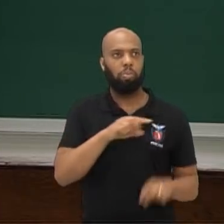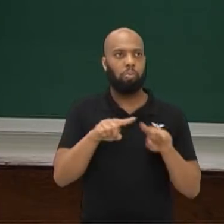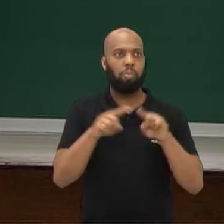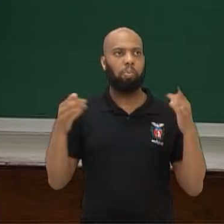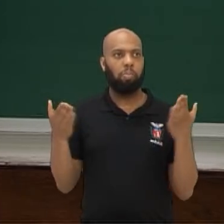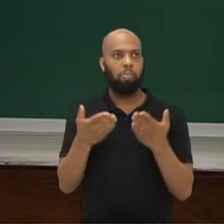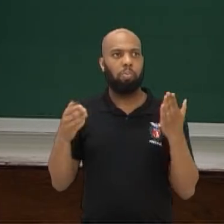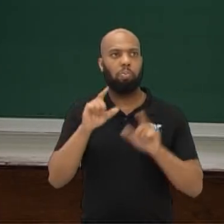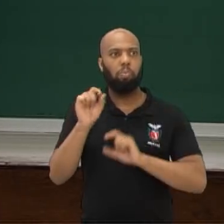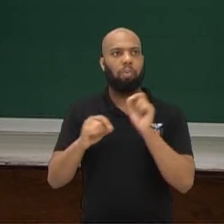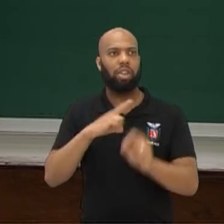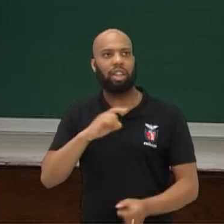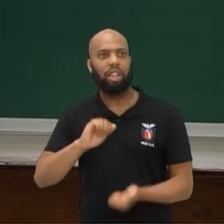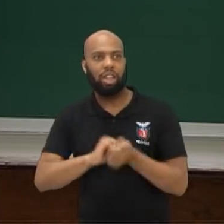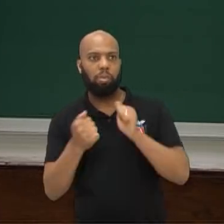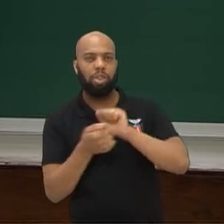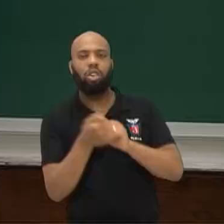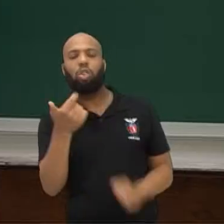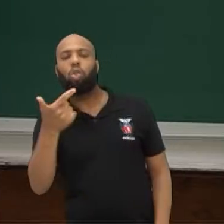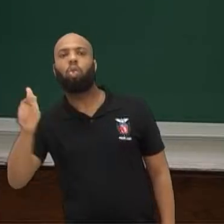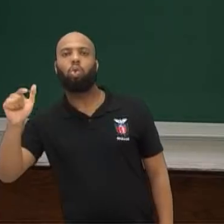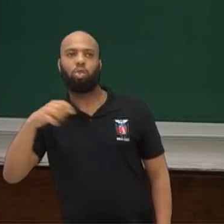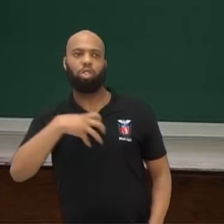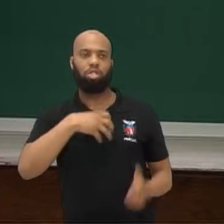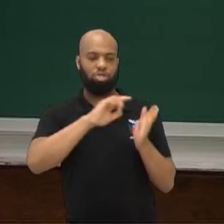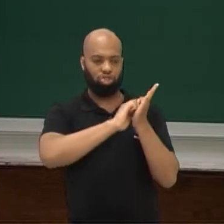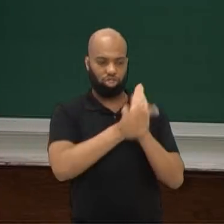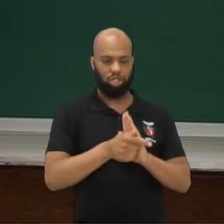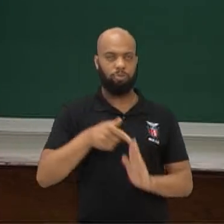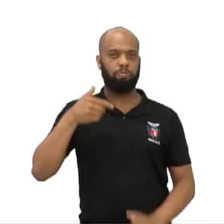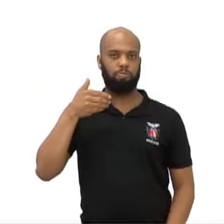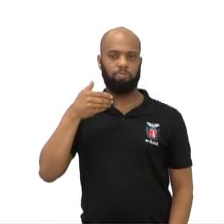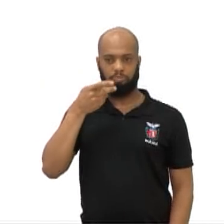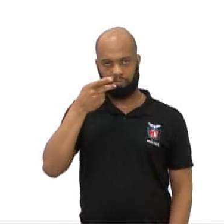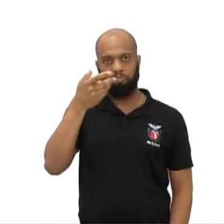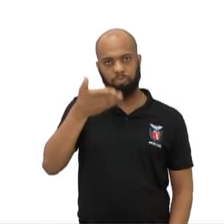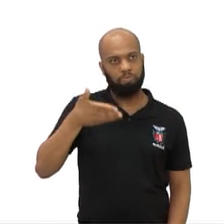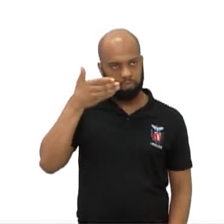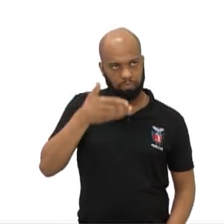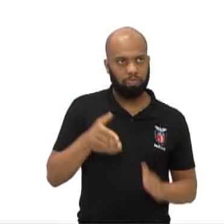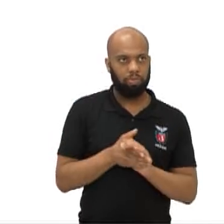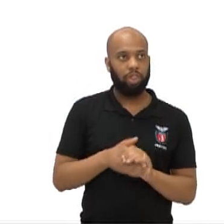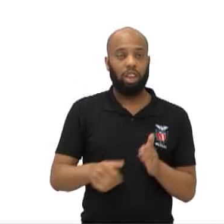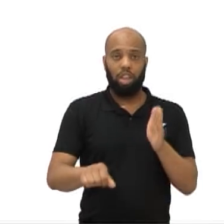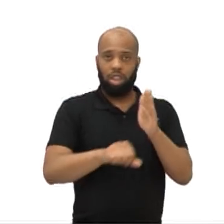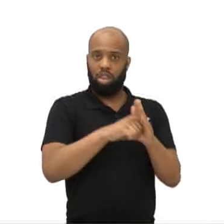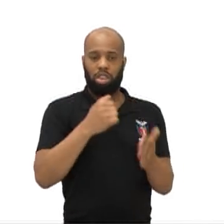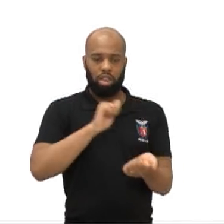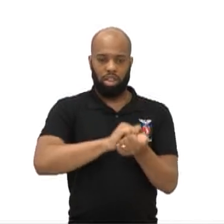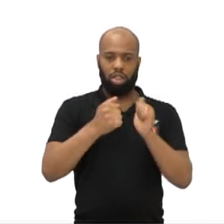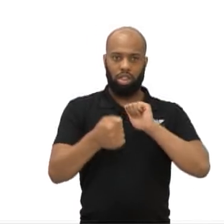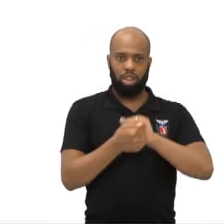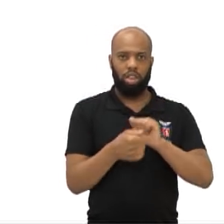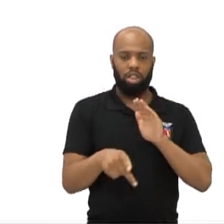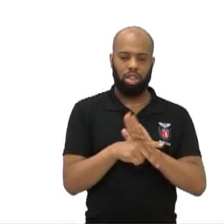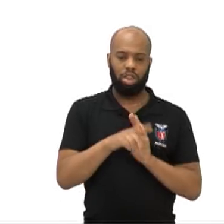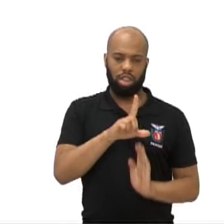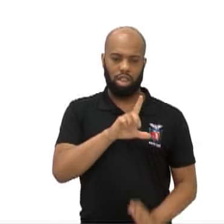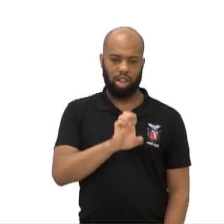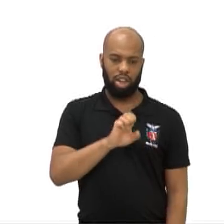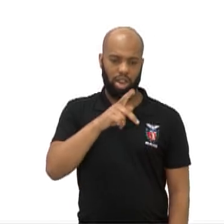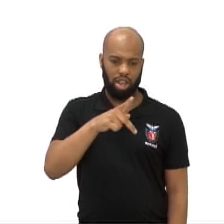agora adaptada num outro gênero discursivo. Como a primeira adaptação animada de Le Petit